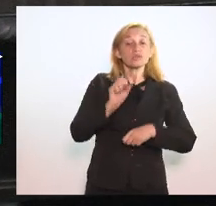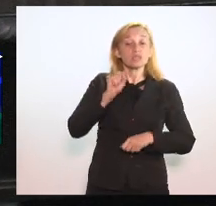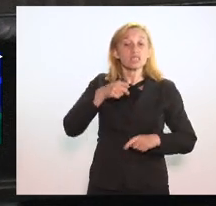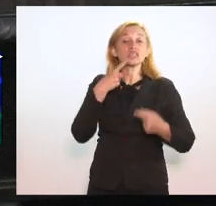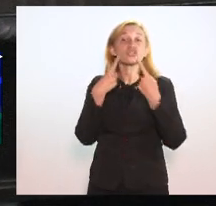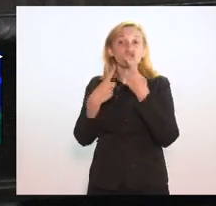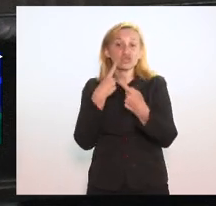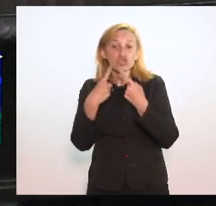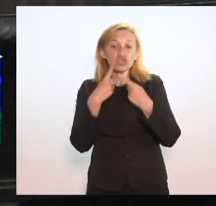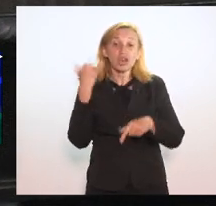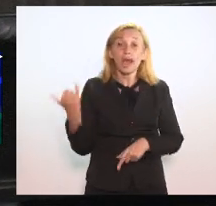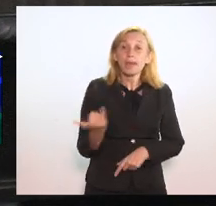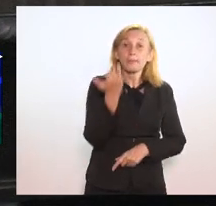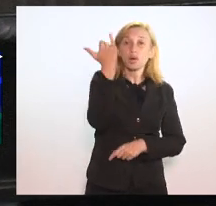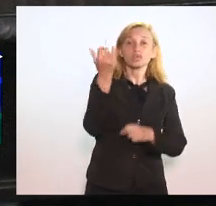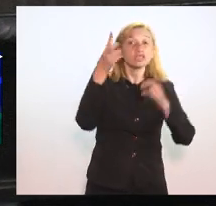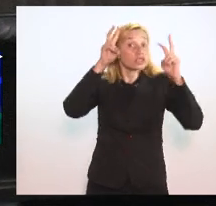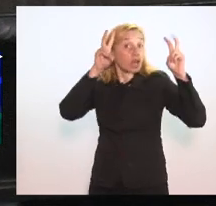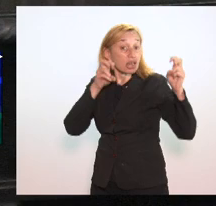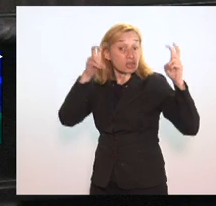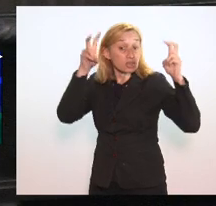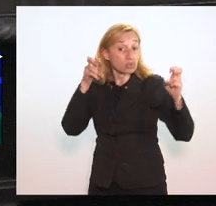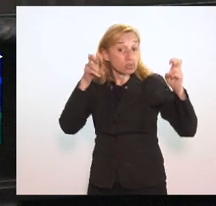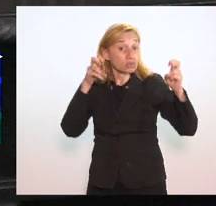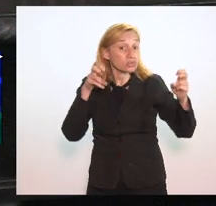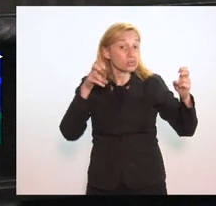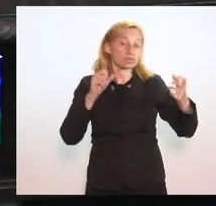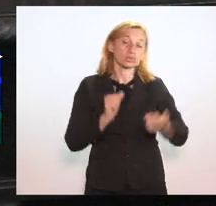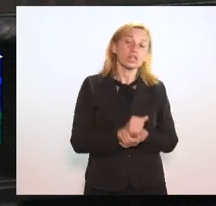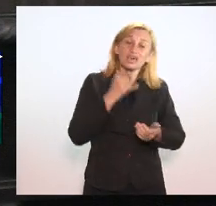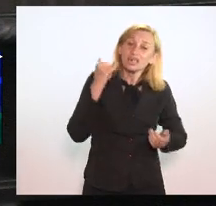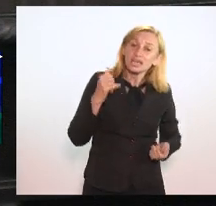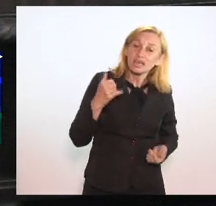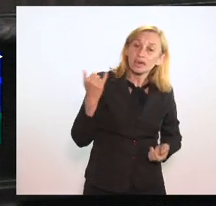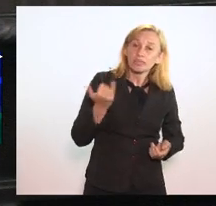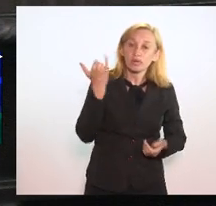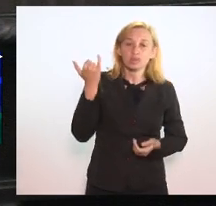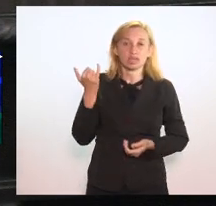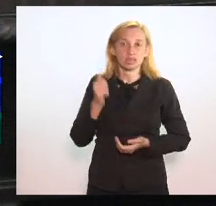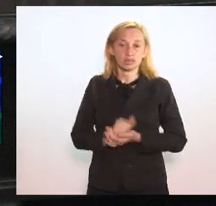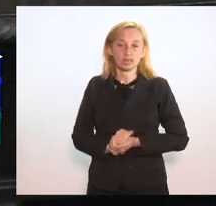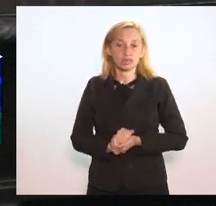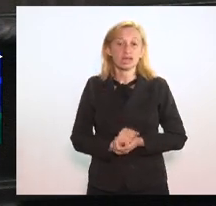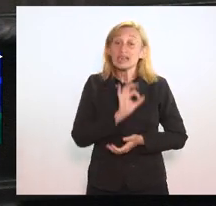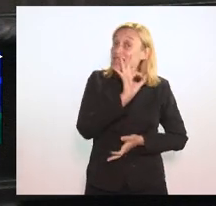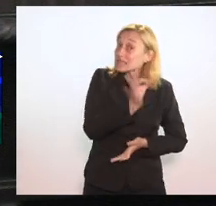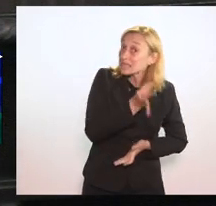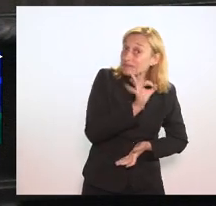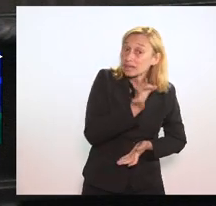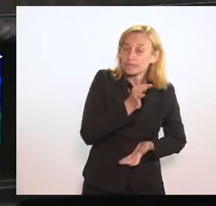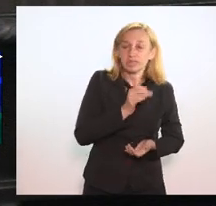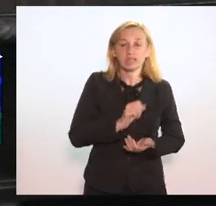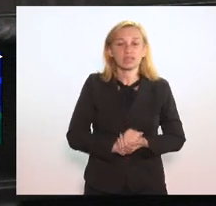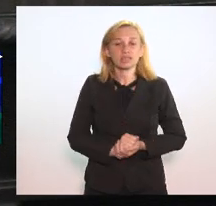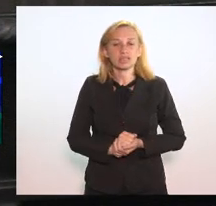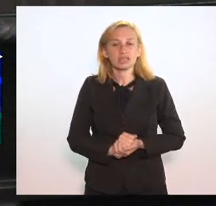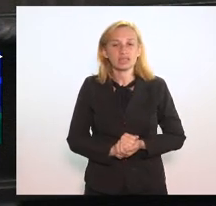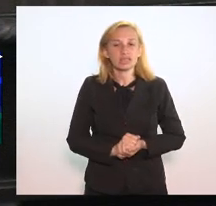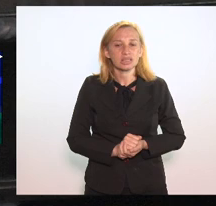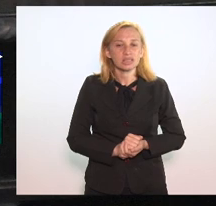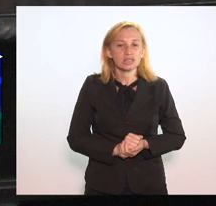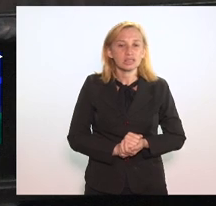debater importantes questões que são trazidas exatamente no